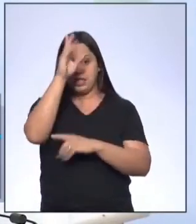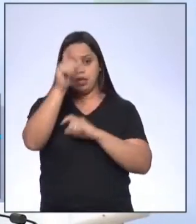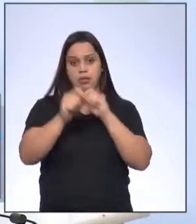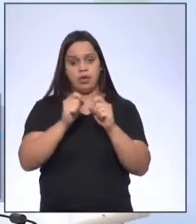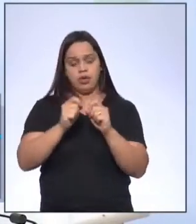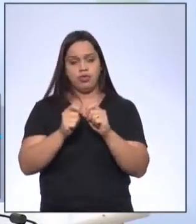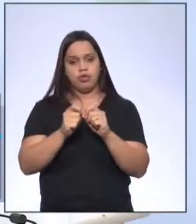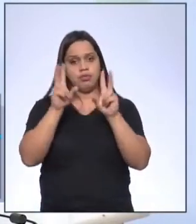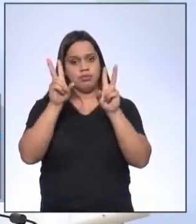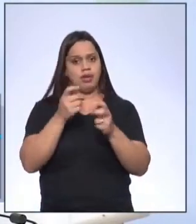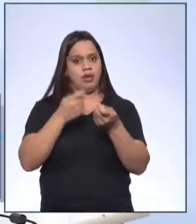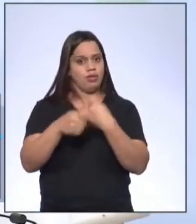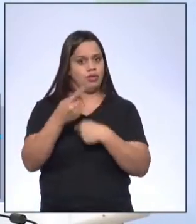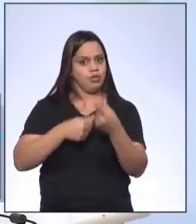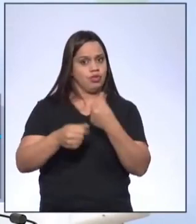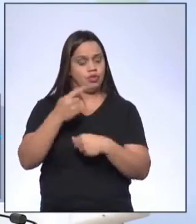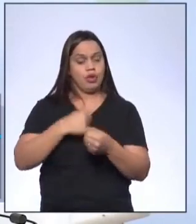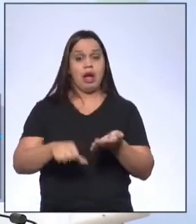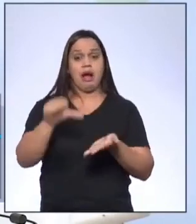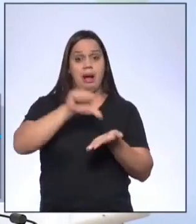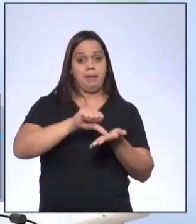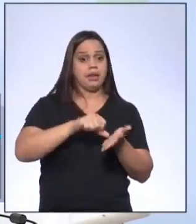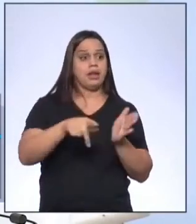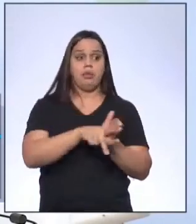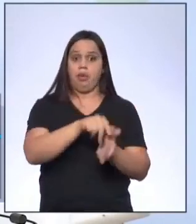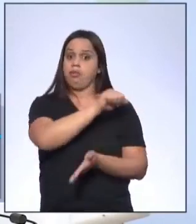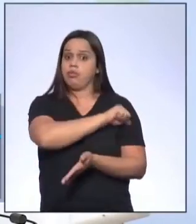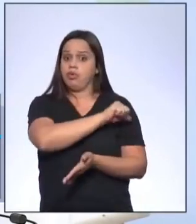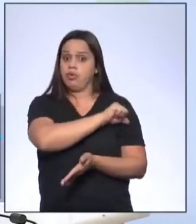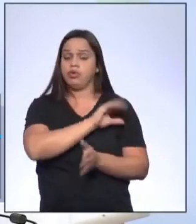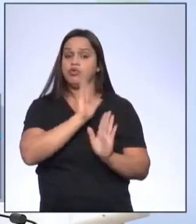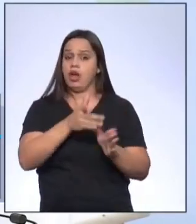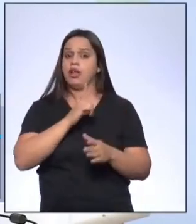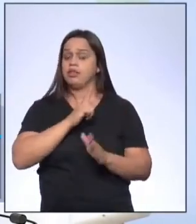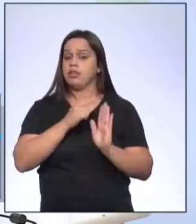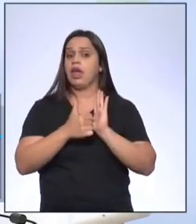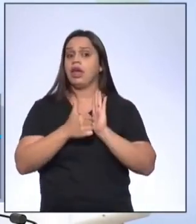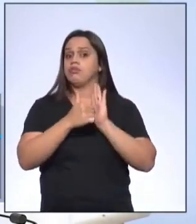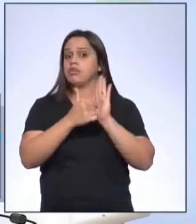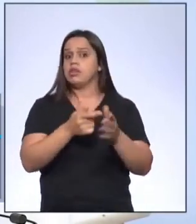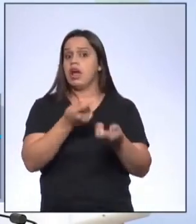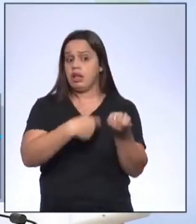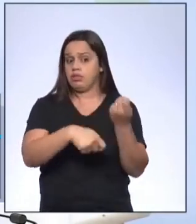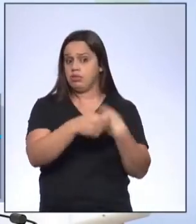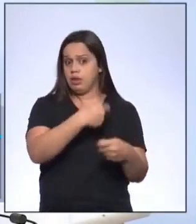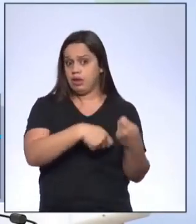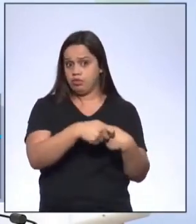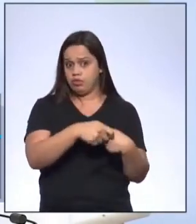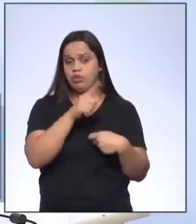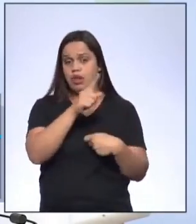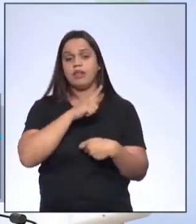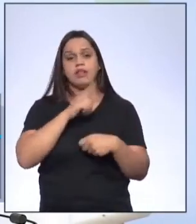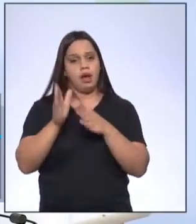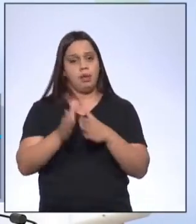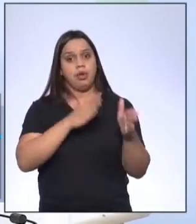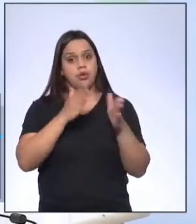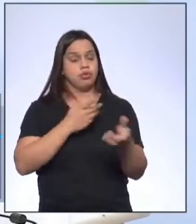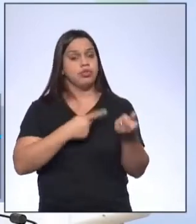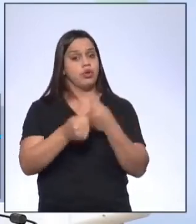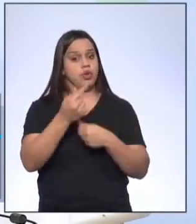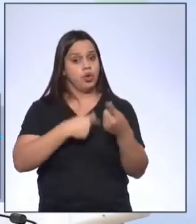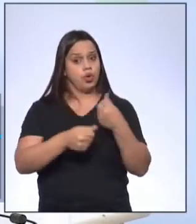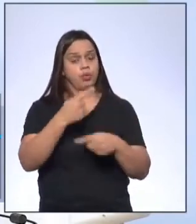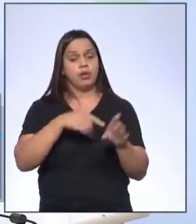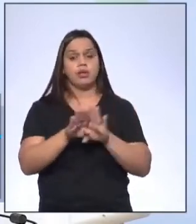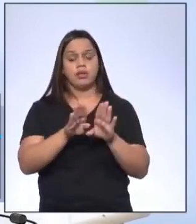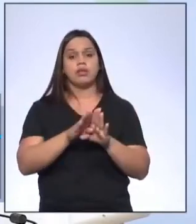econômica, né? A capital é o Rio de Janeiro, né? Então ela tem um destaque administrativo, tem uma produção econômica também